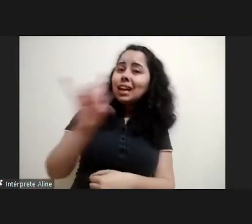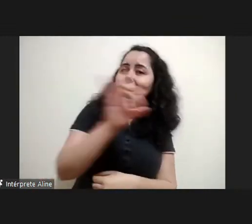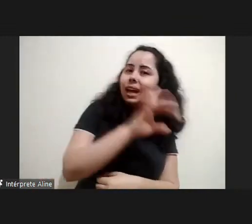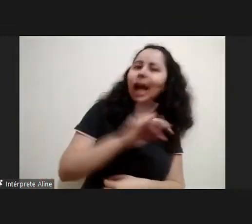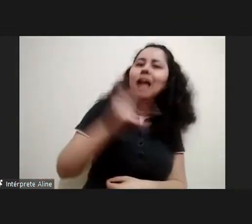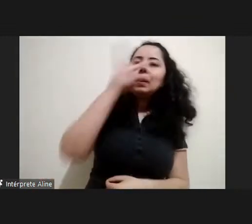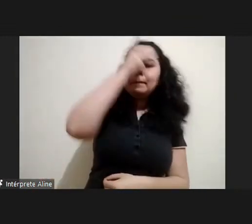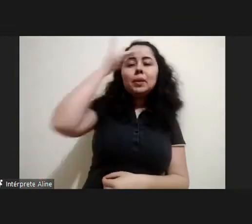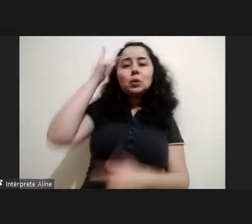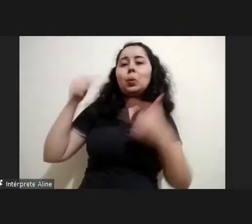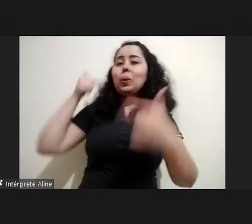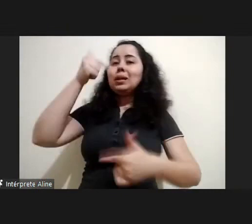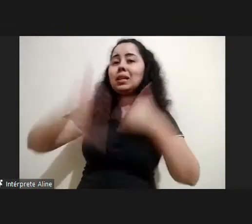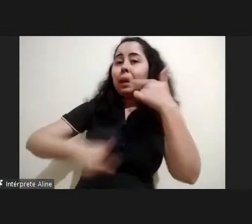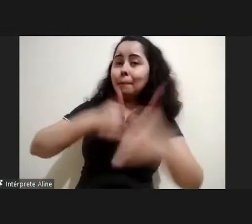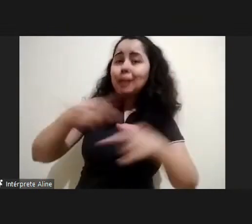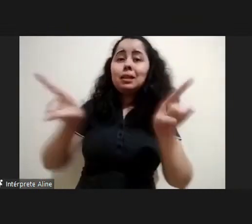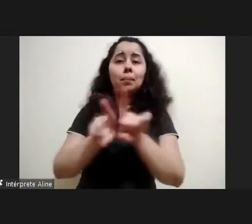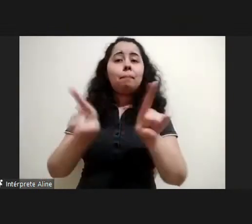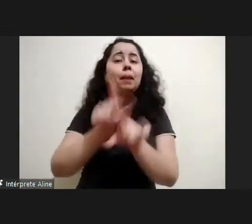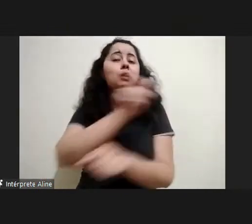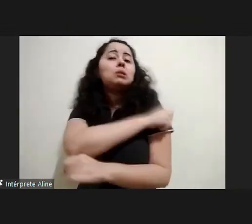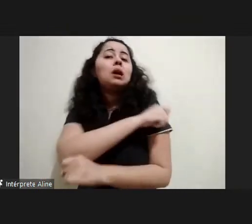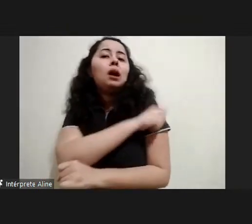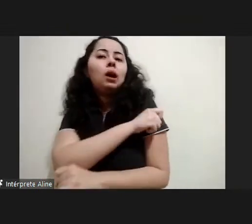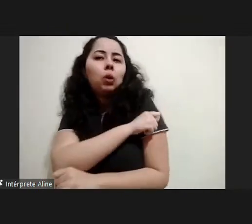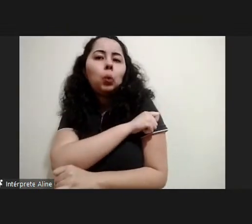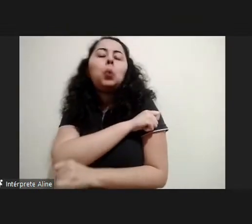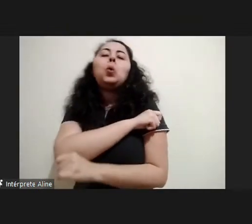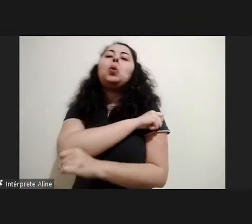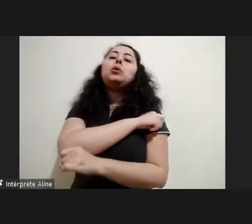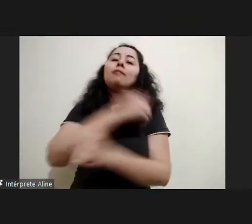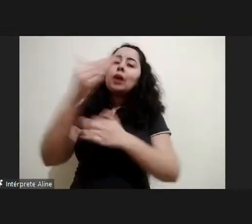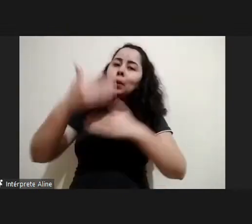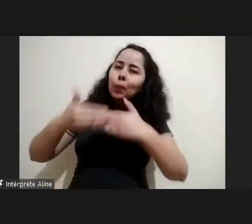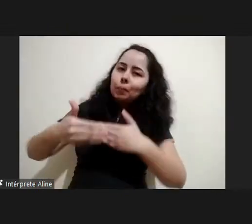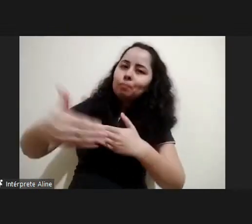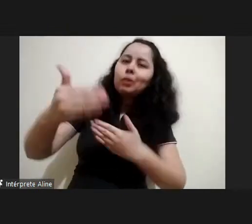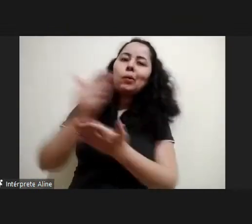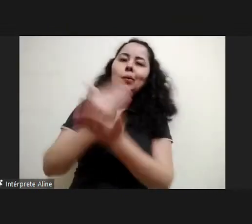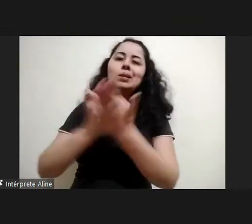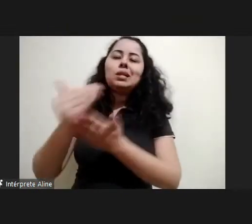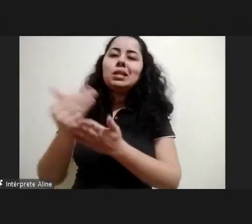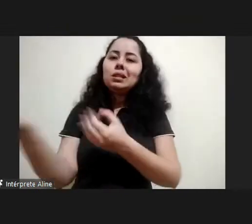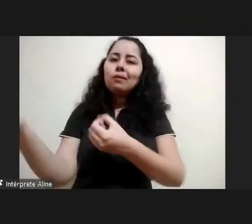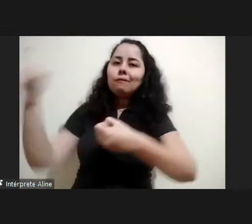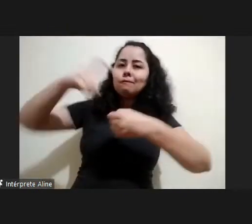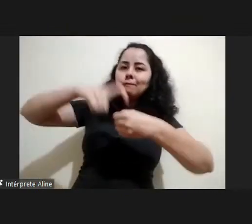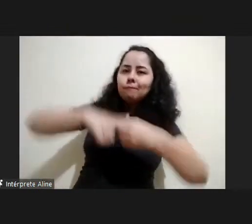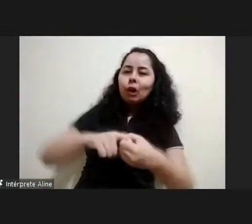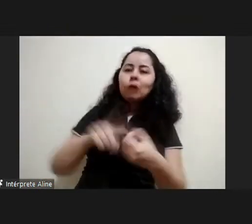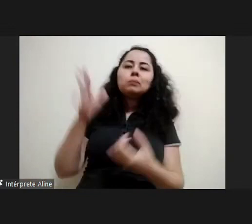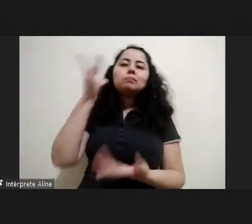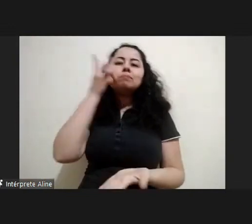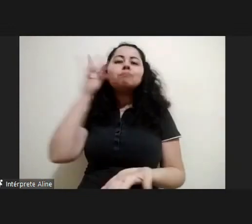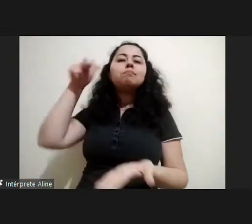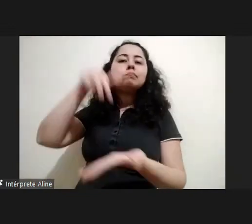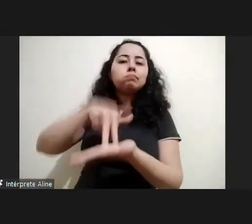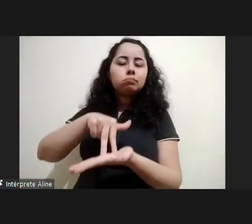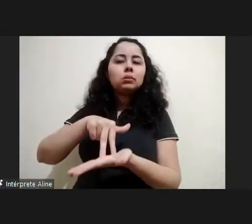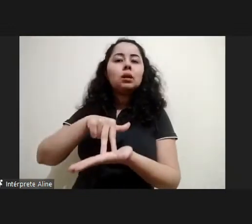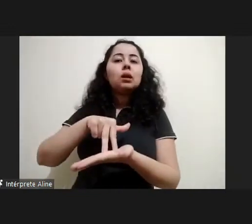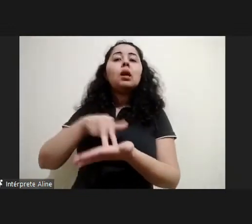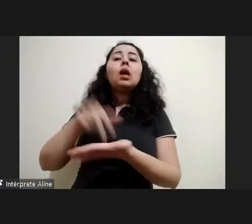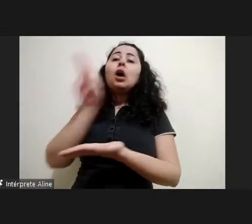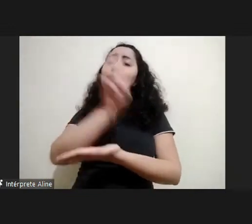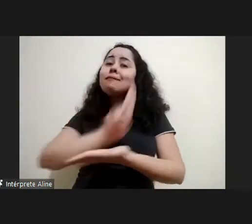estudantes, iniciar os processos de retorno presencial. As universidades não pararam um só instante durante